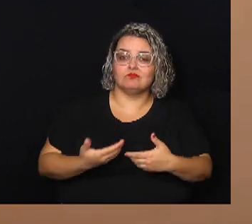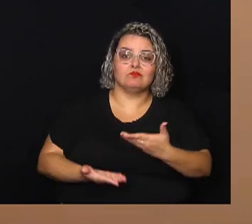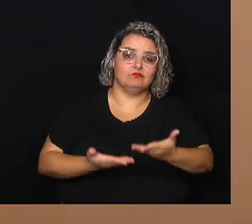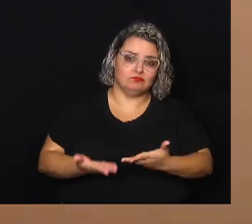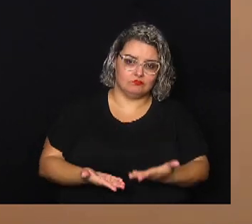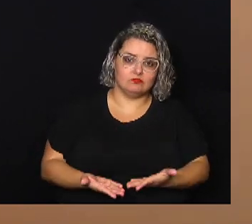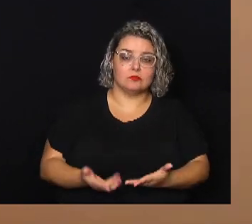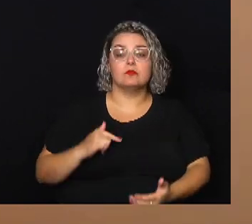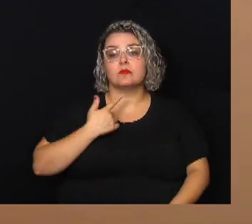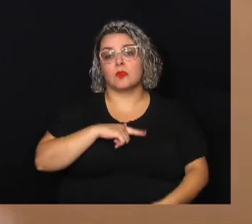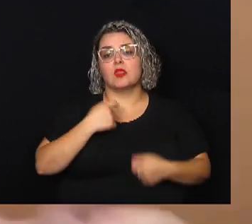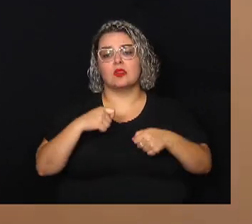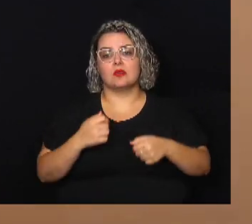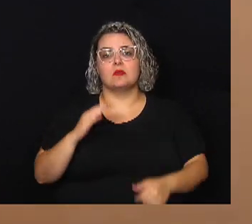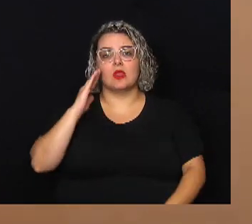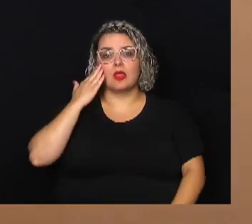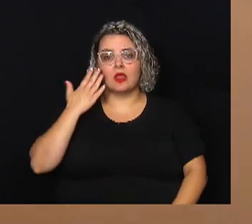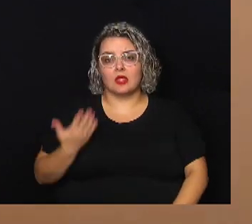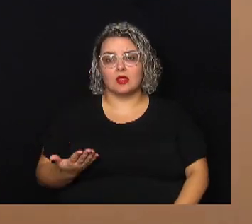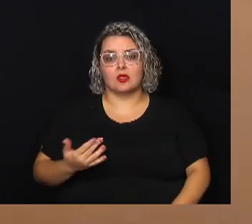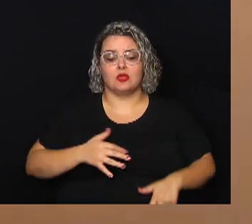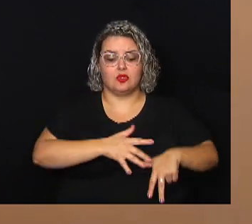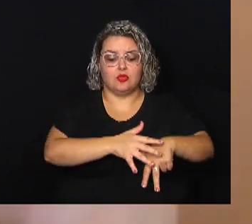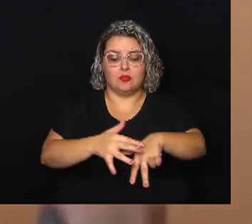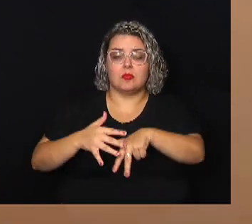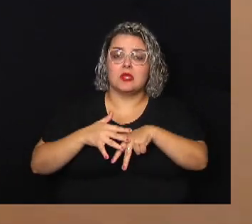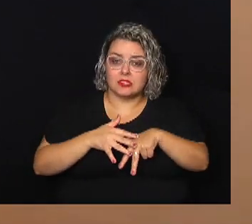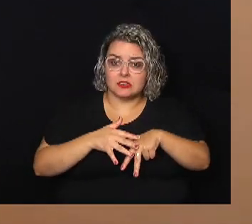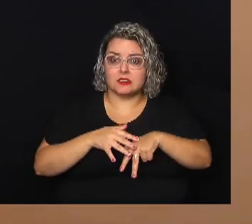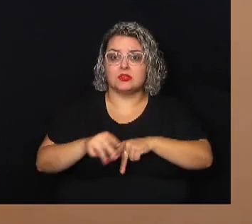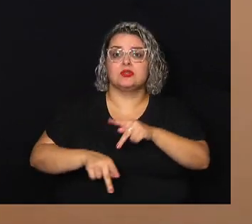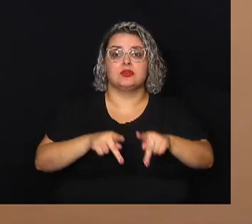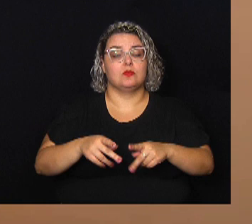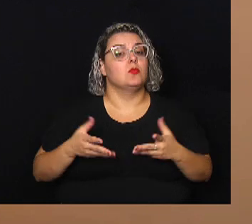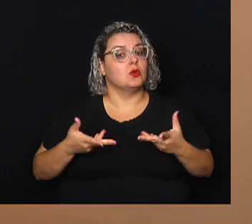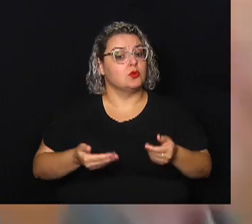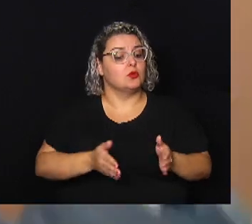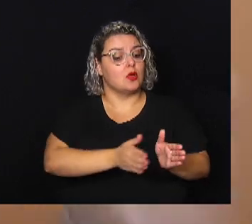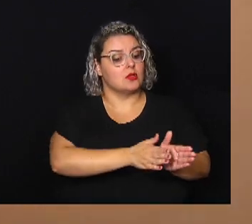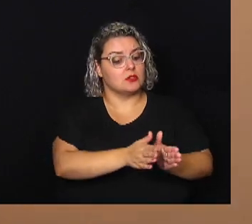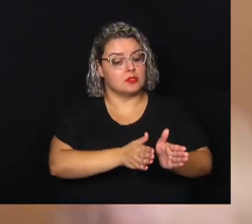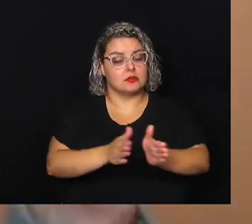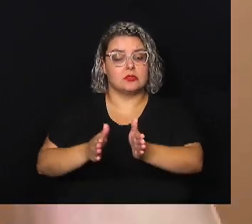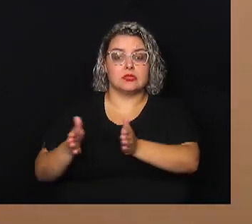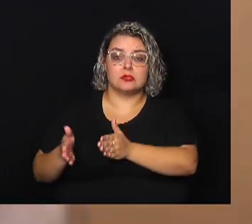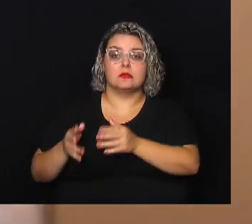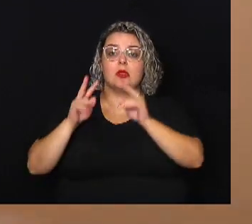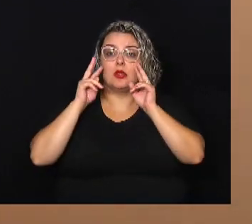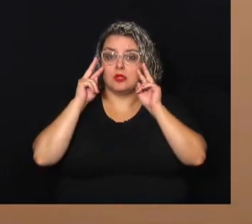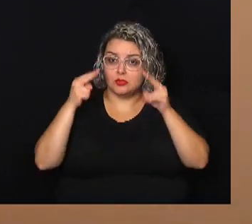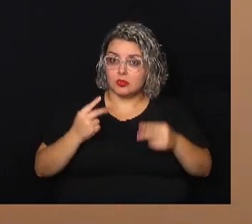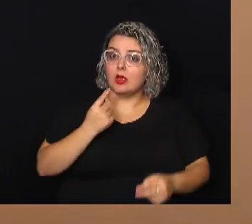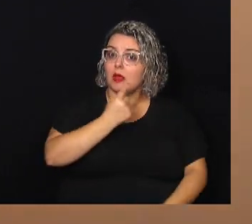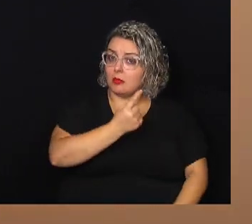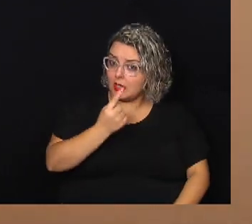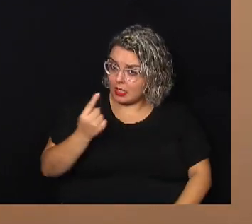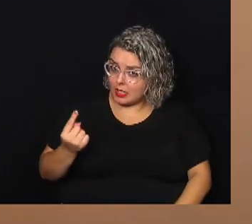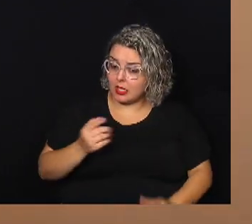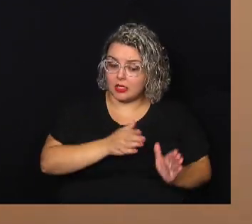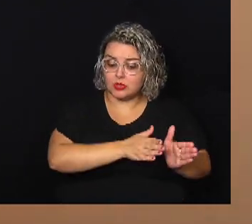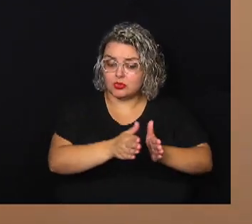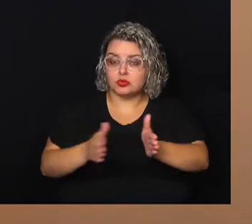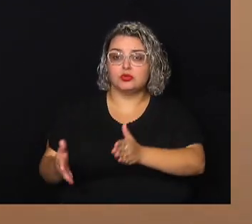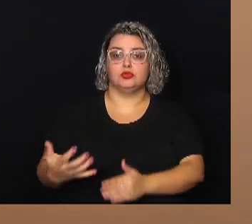Nós precisamos entender o paciente e a população em todas essas fases e olhar para cada fase de uma